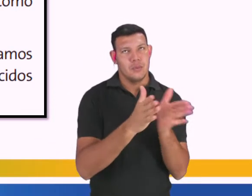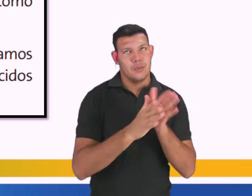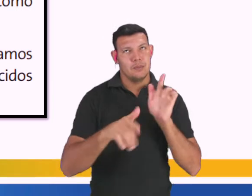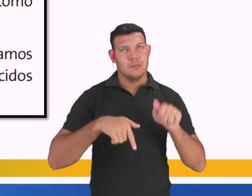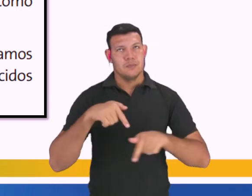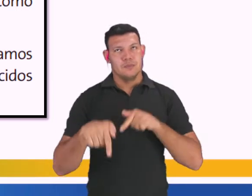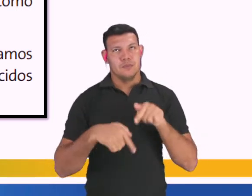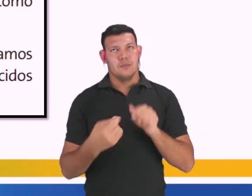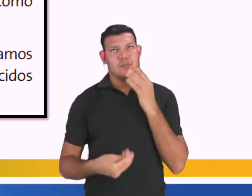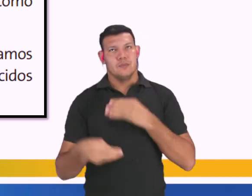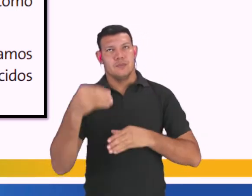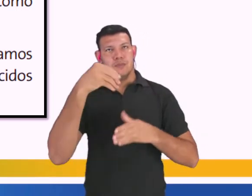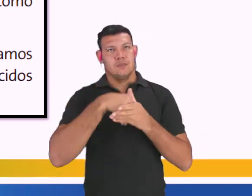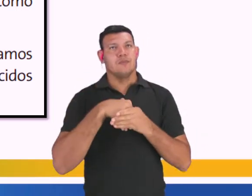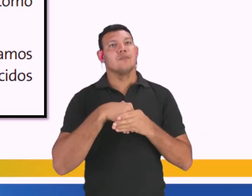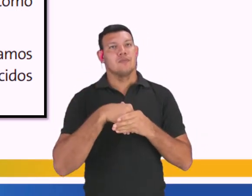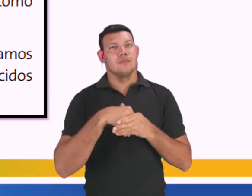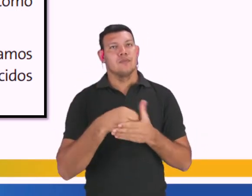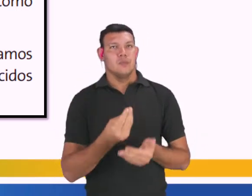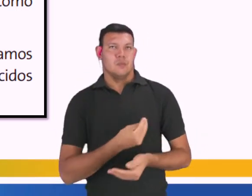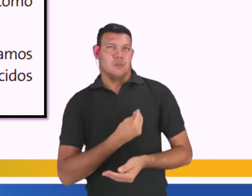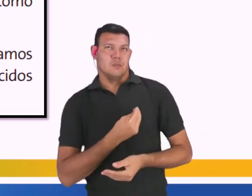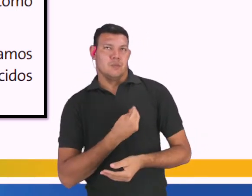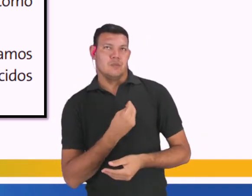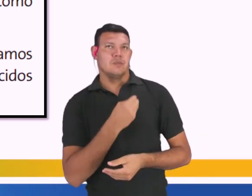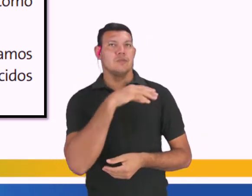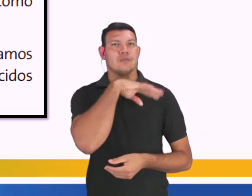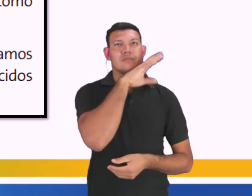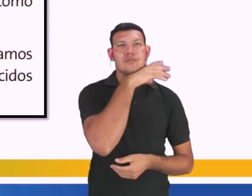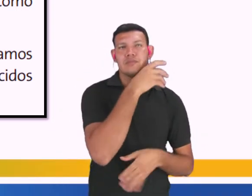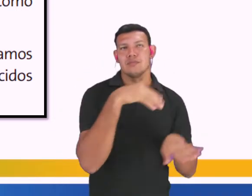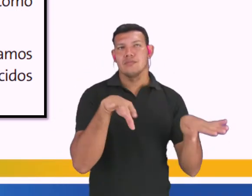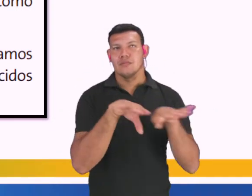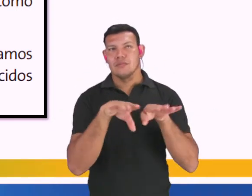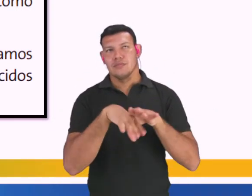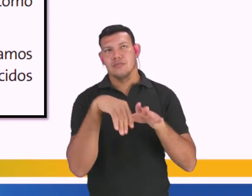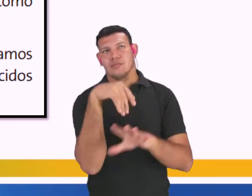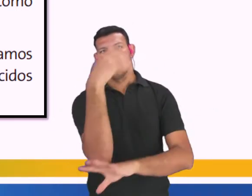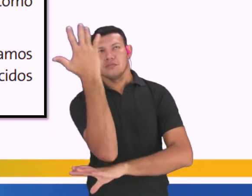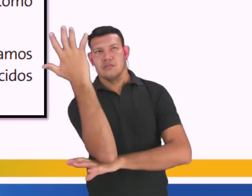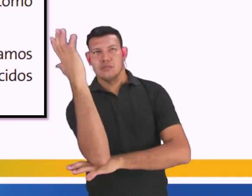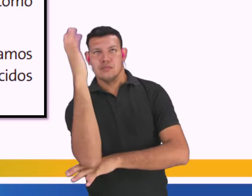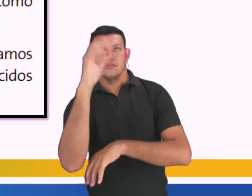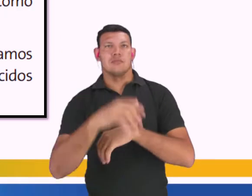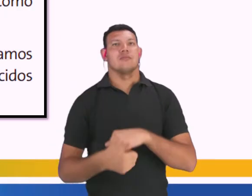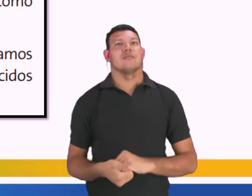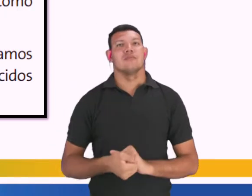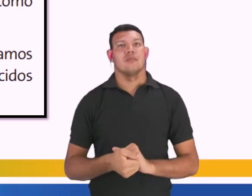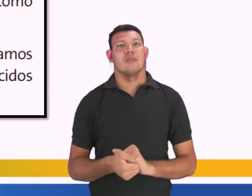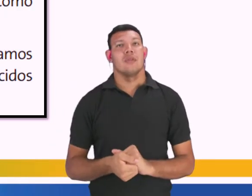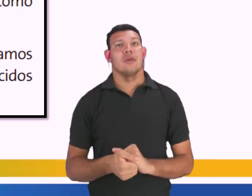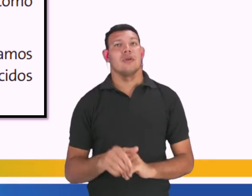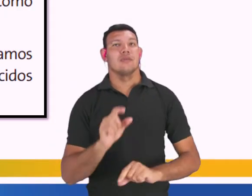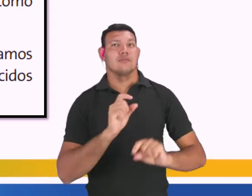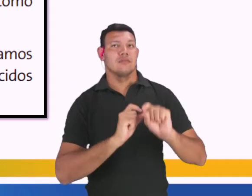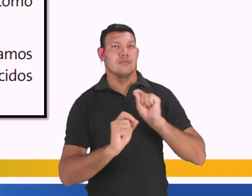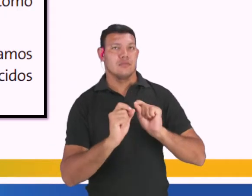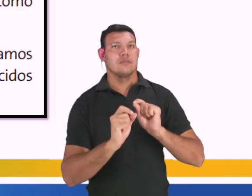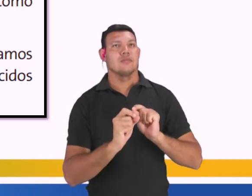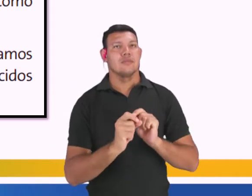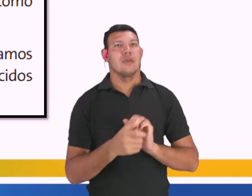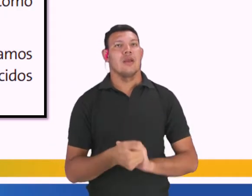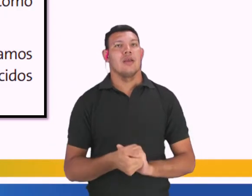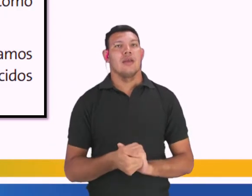e vegetais. Esse processo bioquímico a gente vai observar os lipídios, como foram falados, que são ésteres,